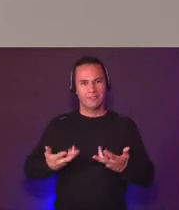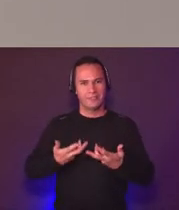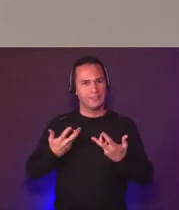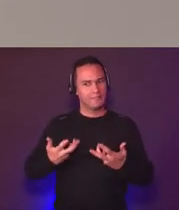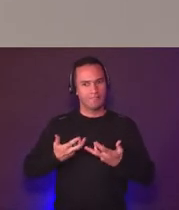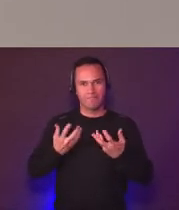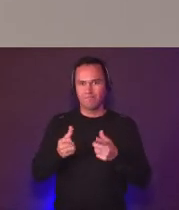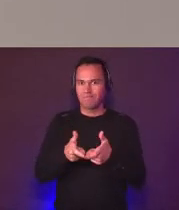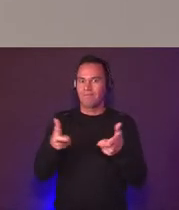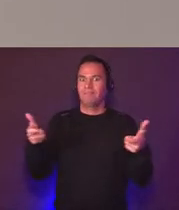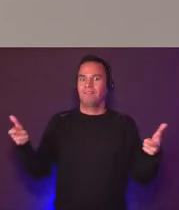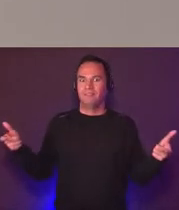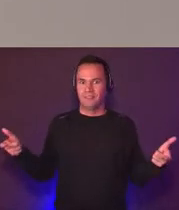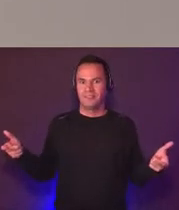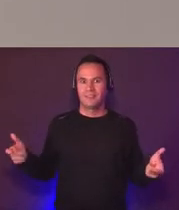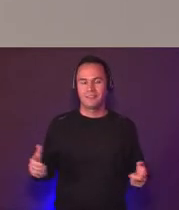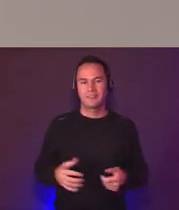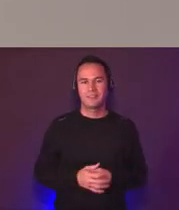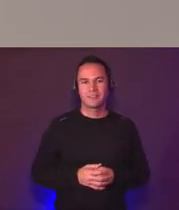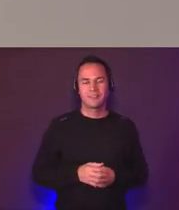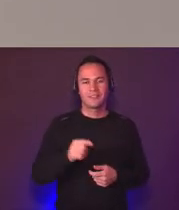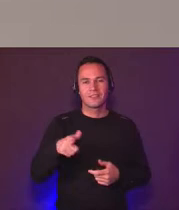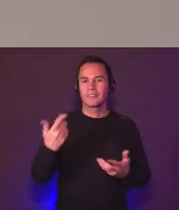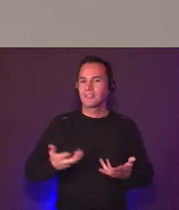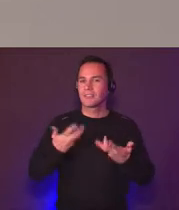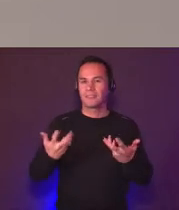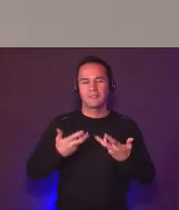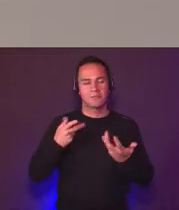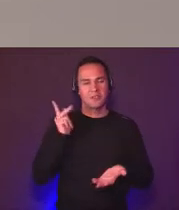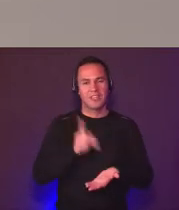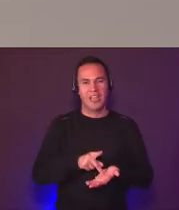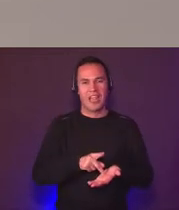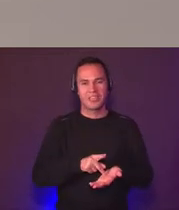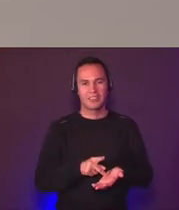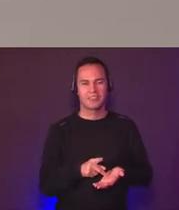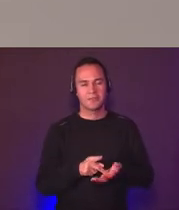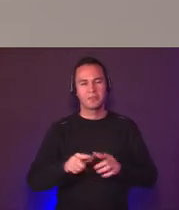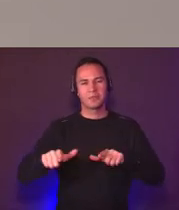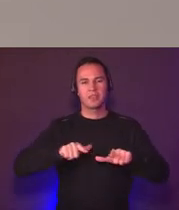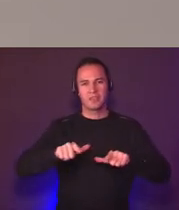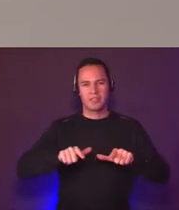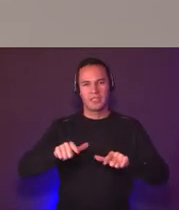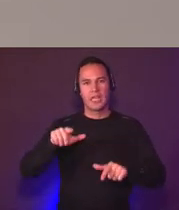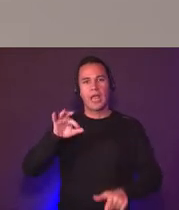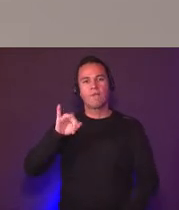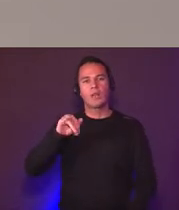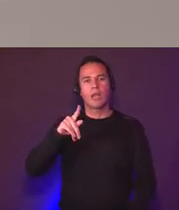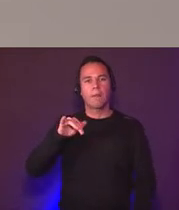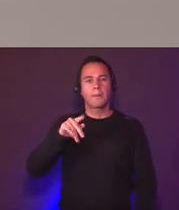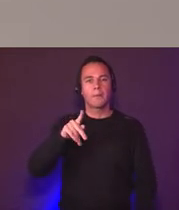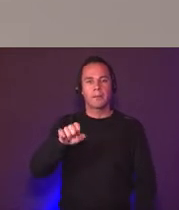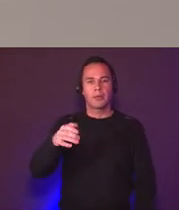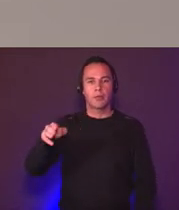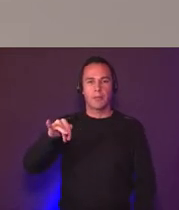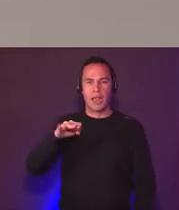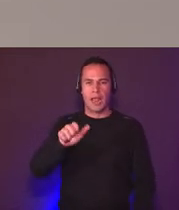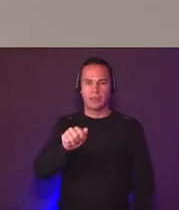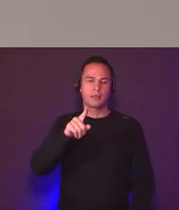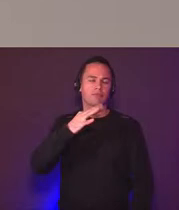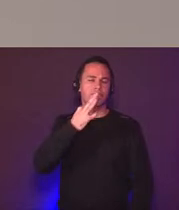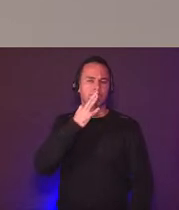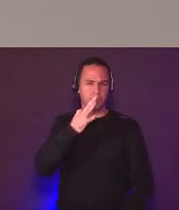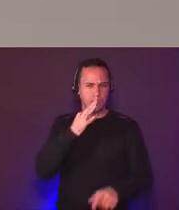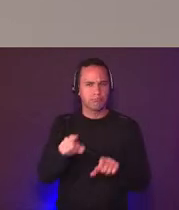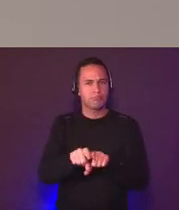grande mesmo, assim, gente, ele é entusiasta mesmo do trabalho do Philip Meyer. Grande